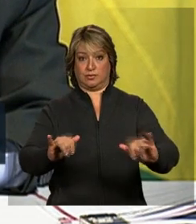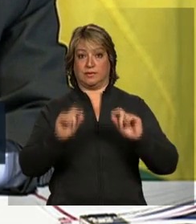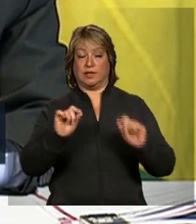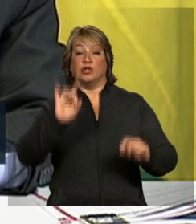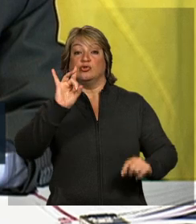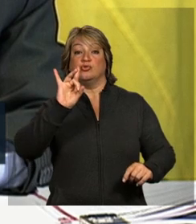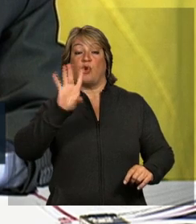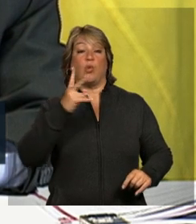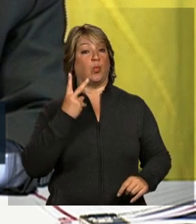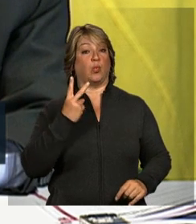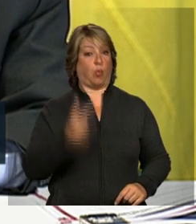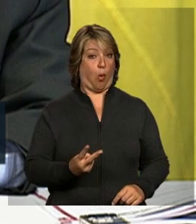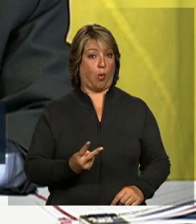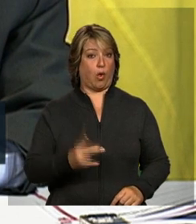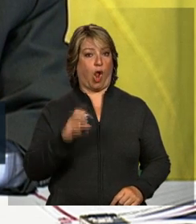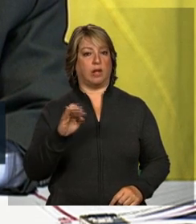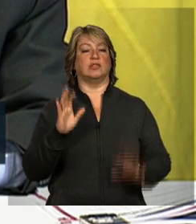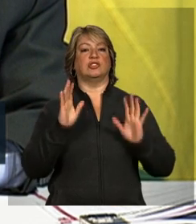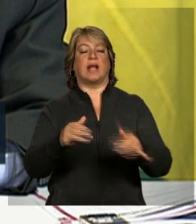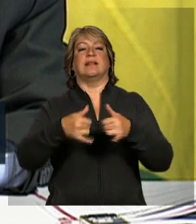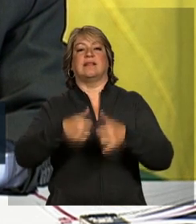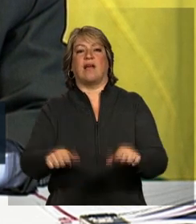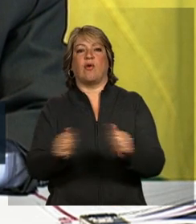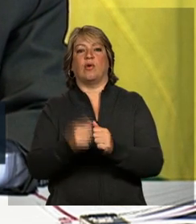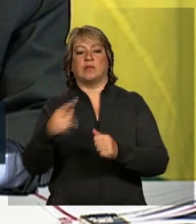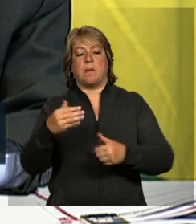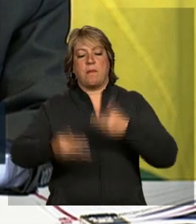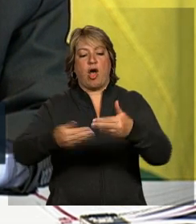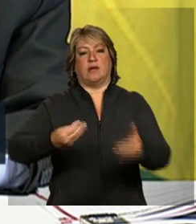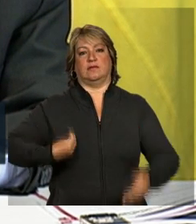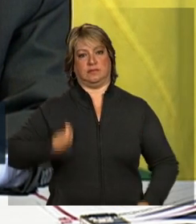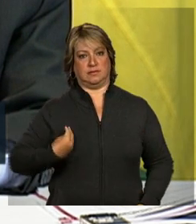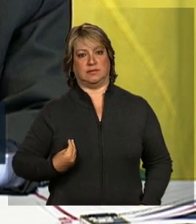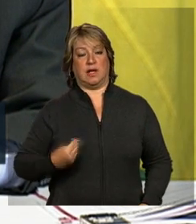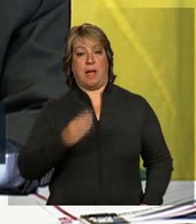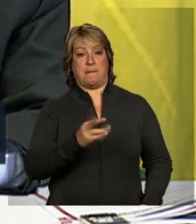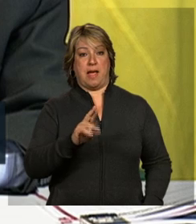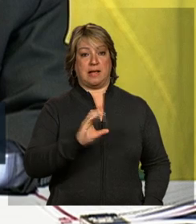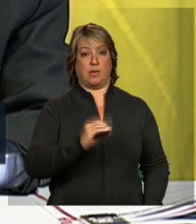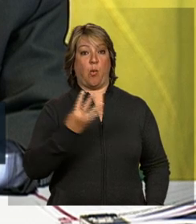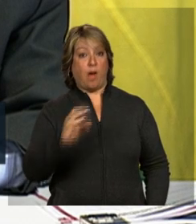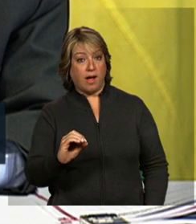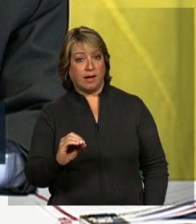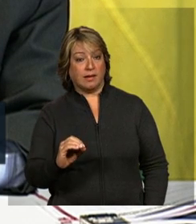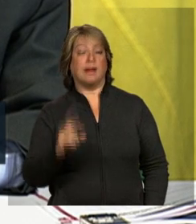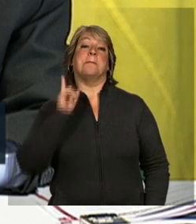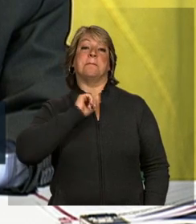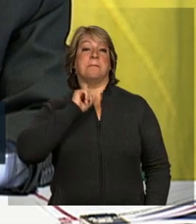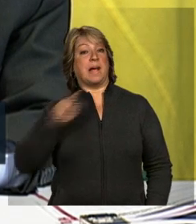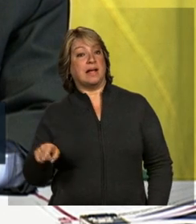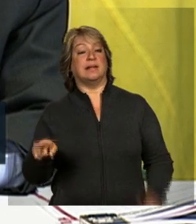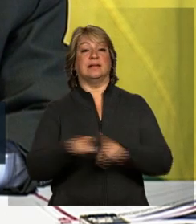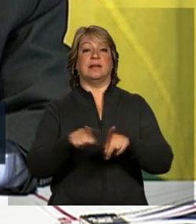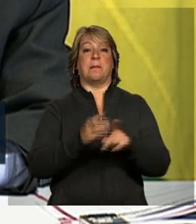apenas dois já estavam com seu processo em curso que é o quê a BR040 em Minas Gerais e